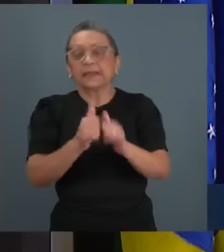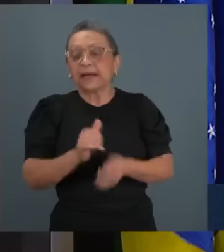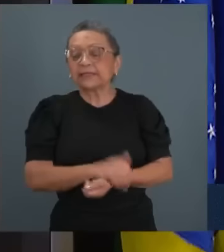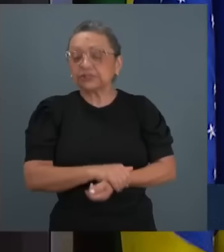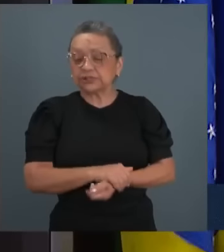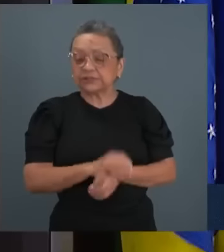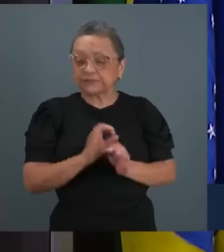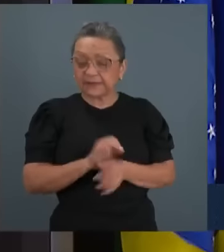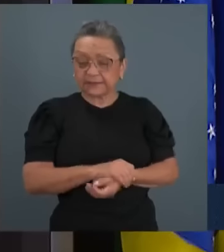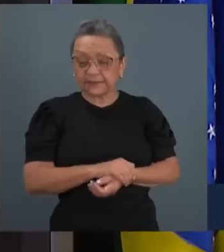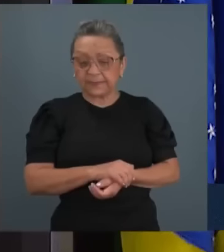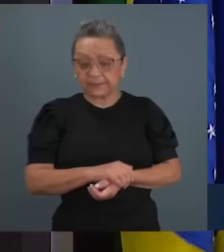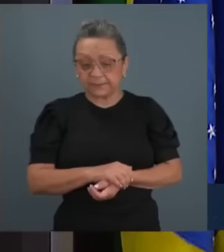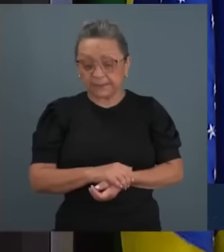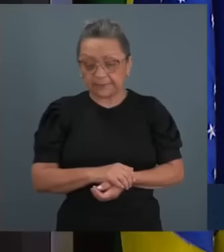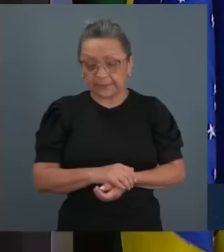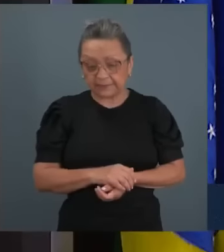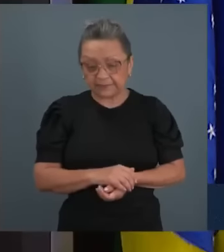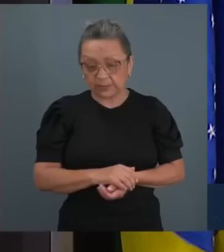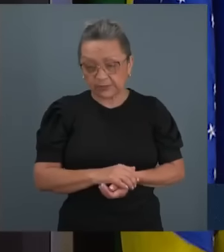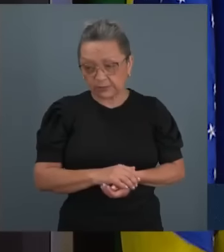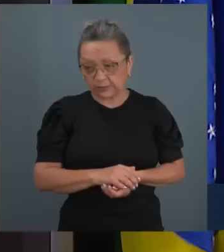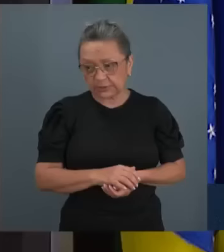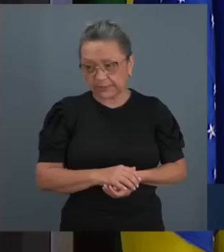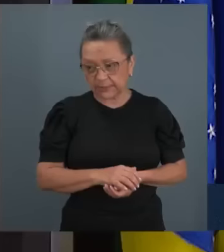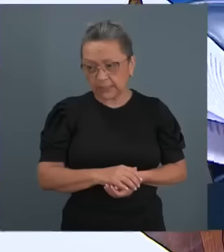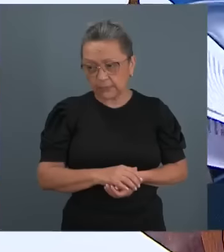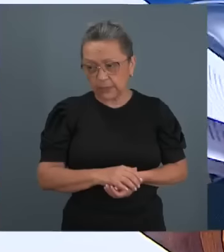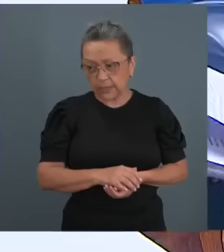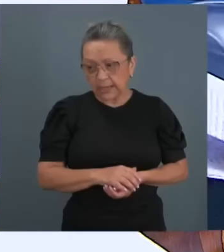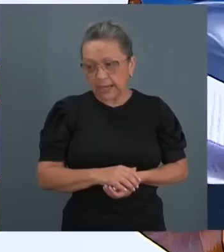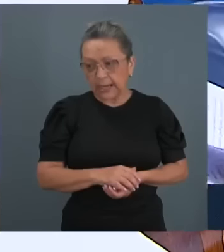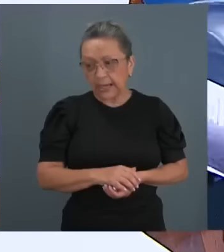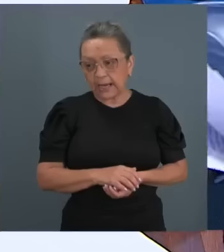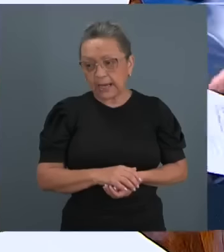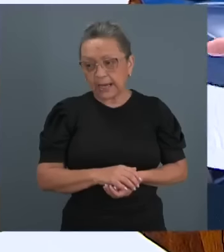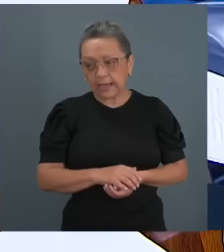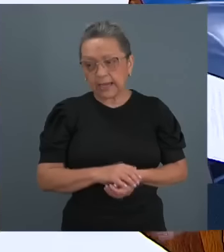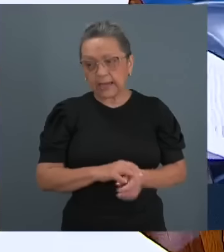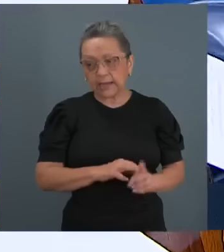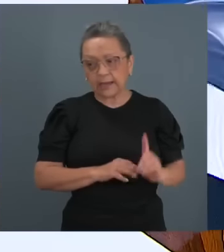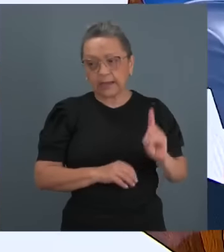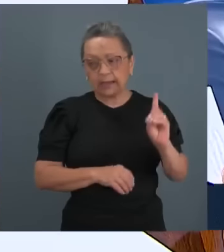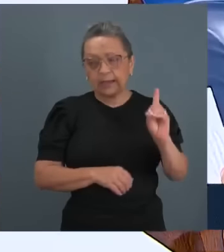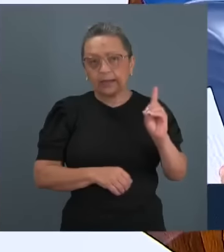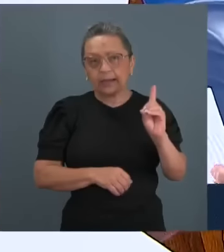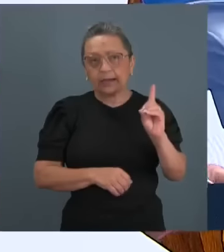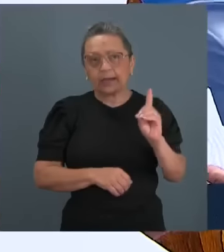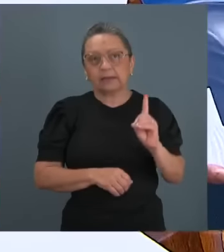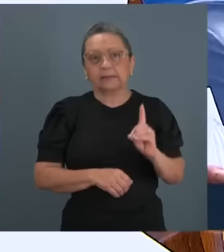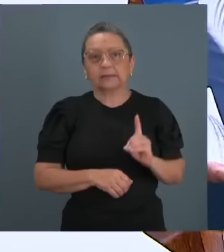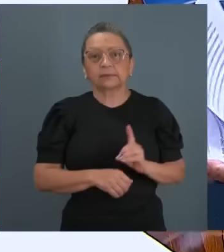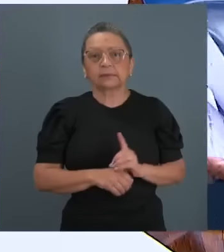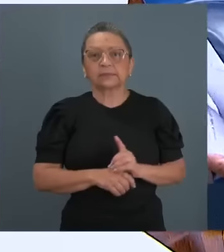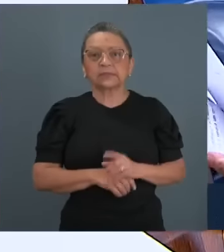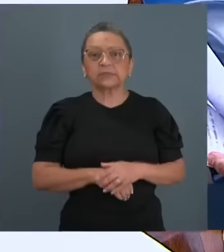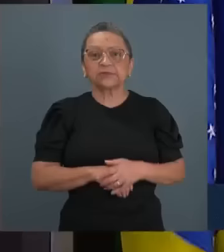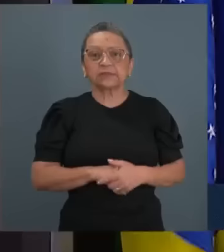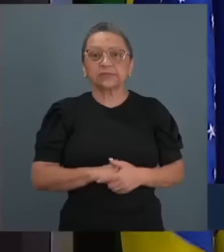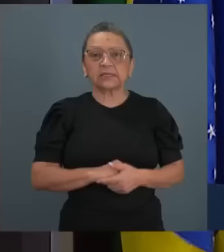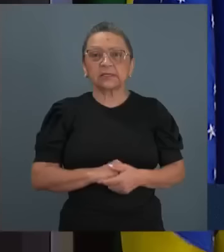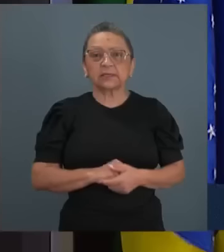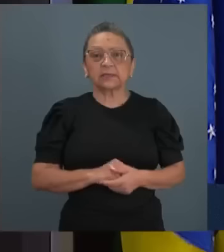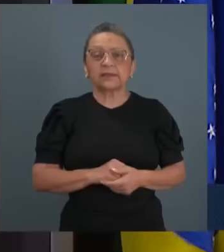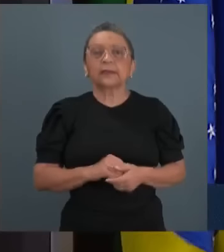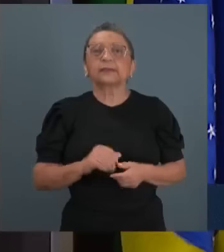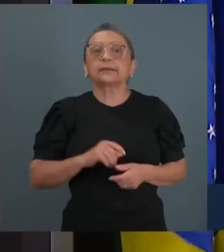para um grupo de manifestantes que entrou na Praça dos Três Poderes, inclusive aqui. Está errado